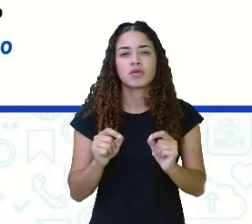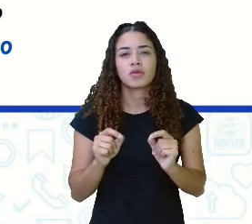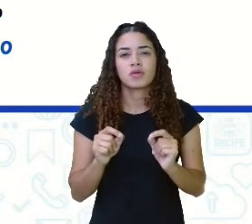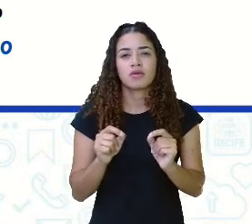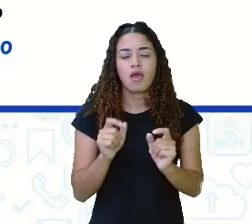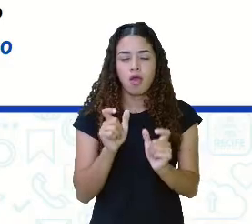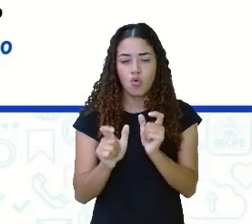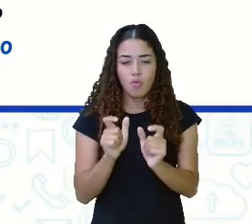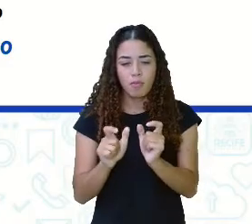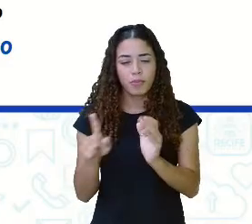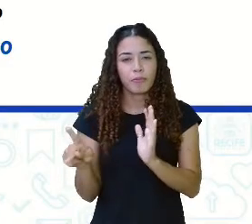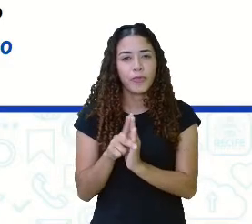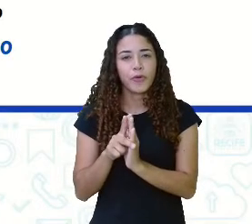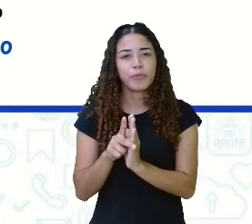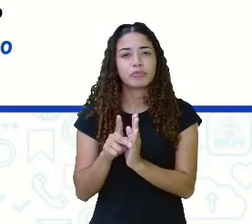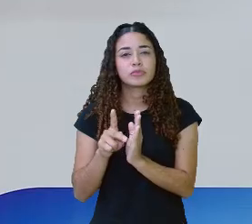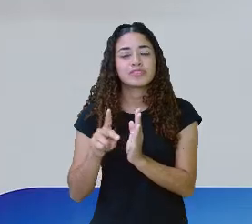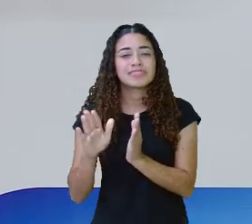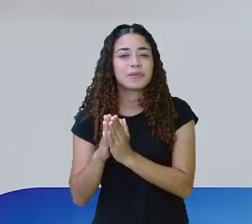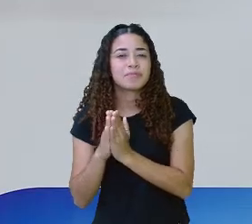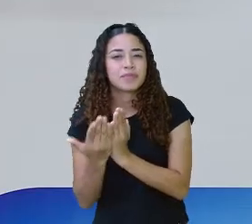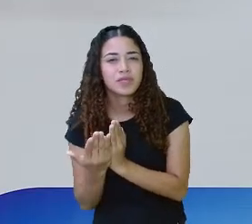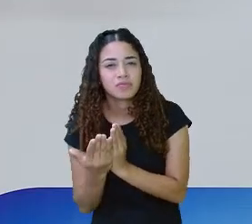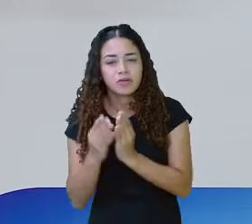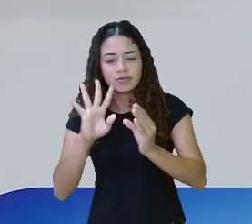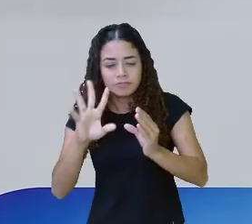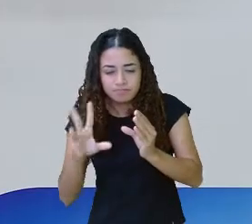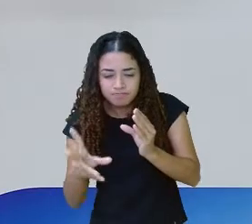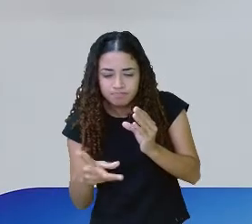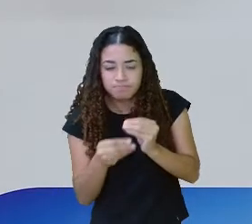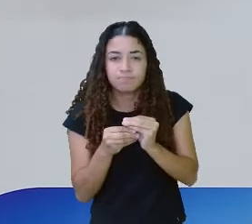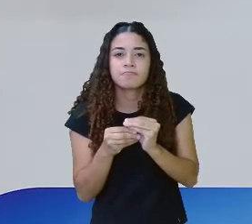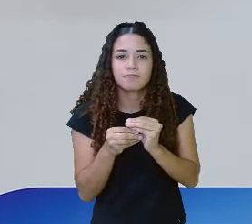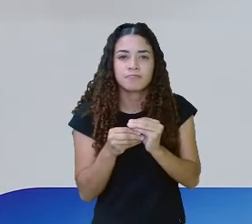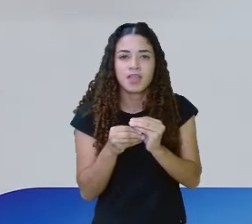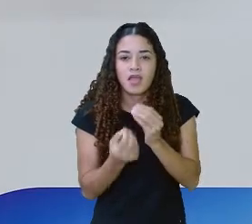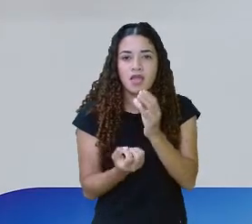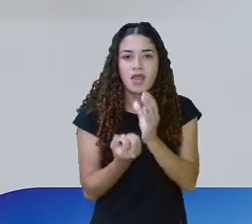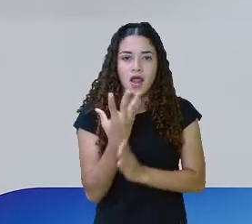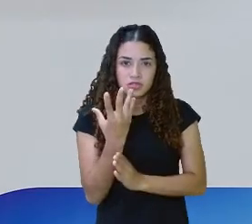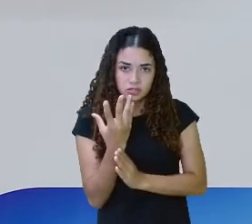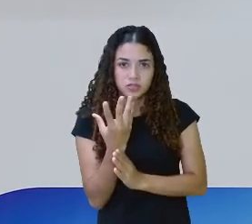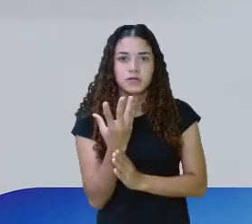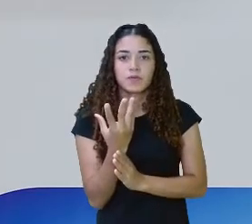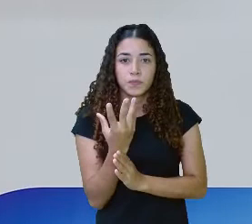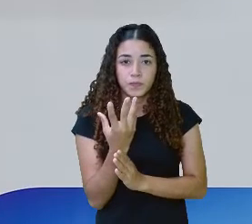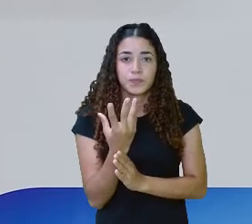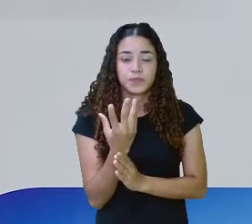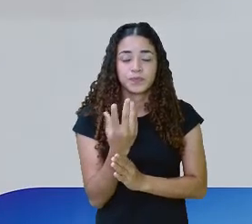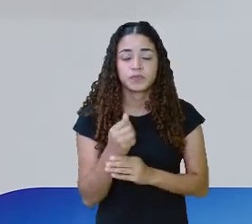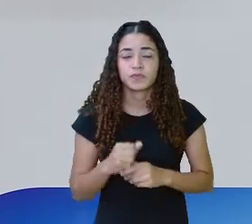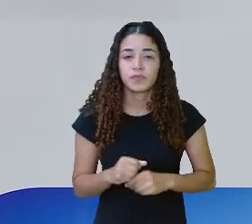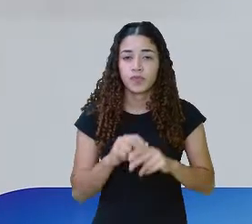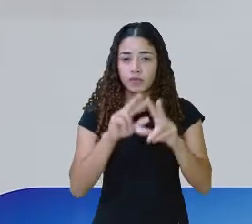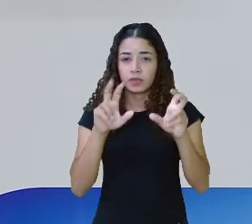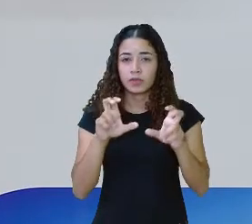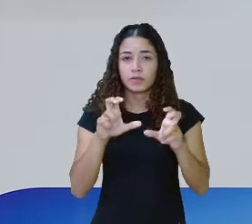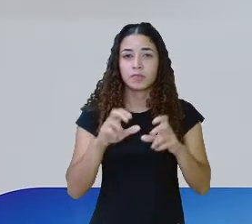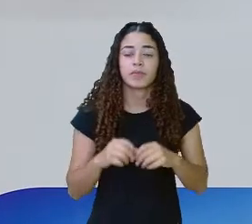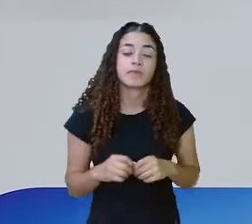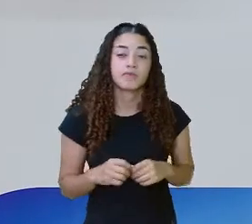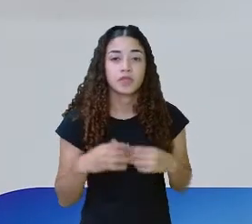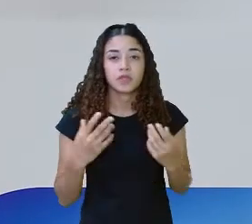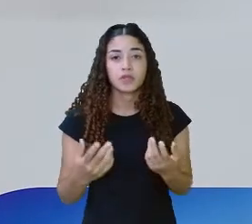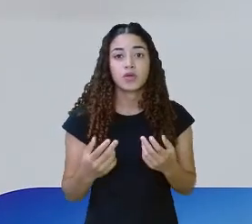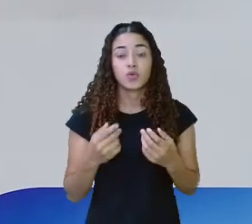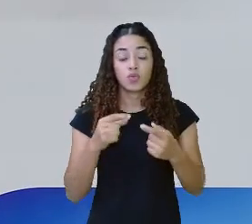argumentos bíblicos aí e encaixou isso dentro do criacionismo, né? Então, essa visão de